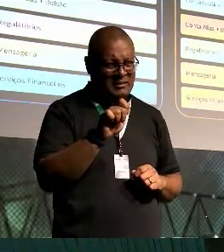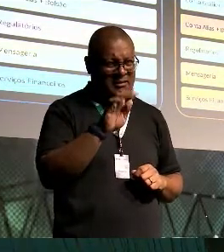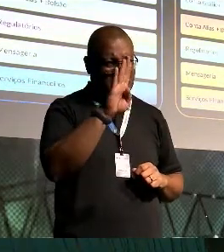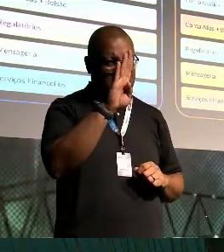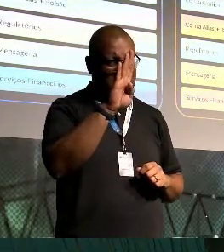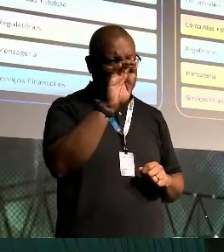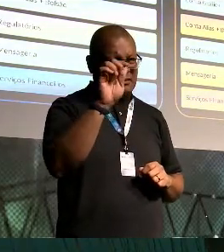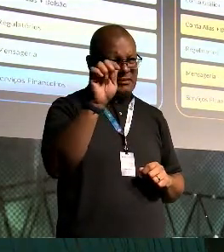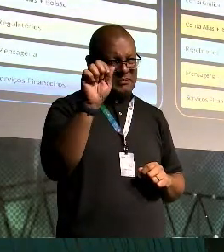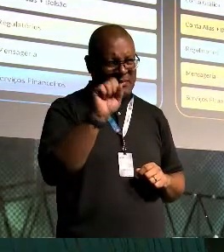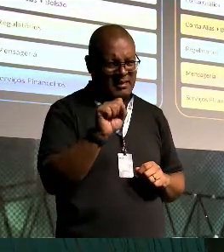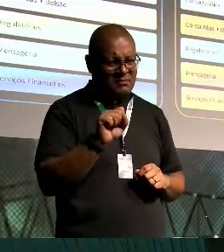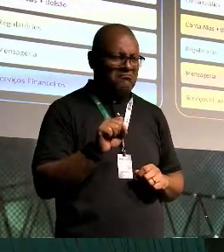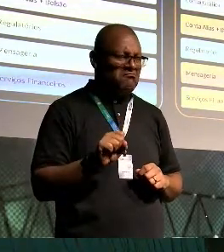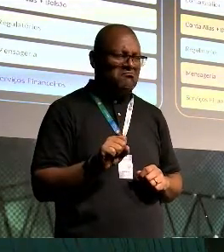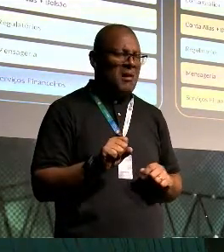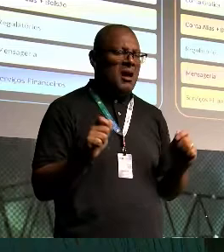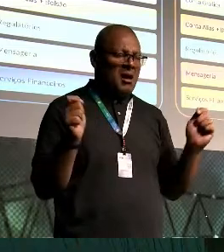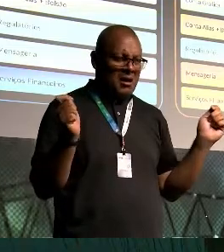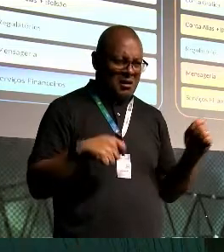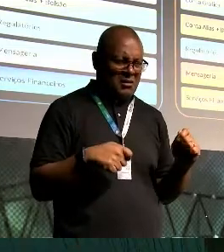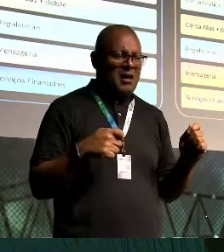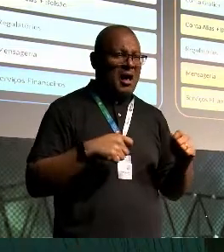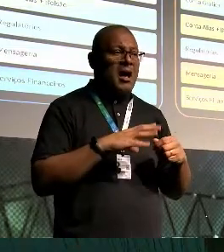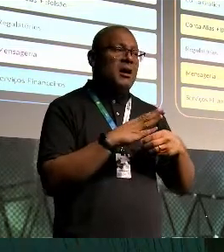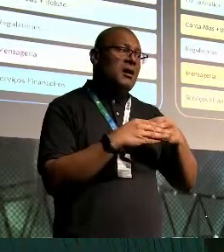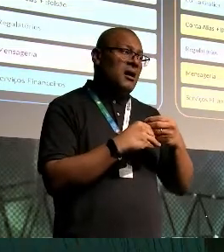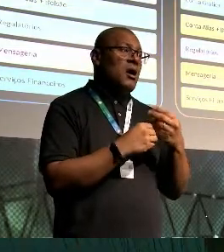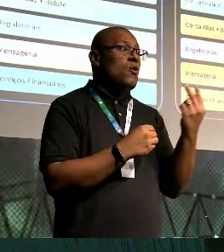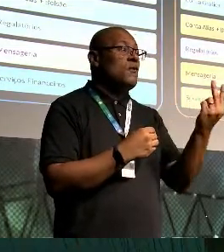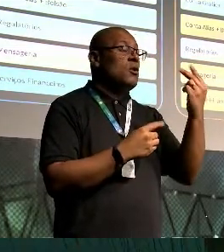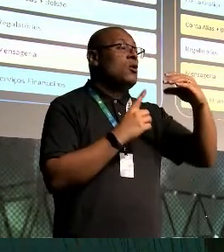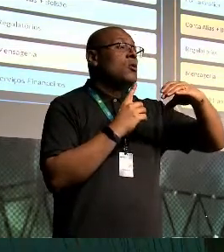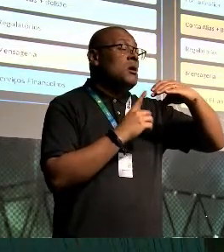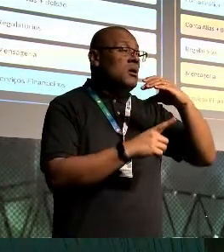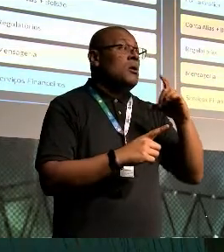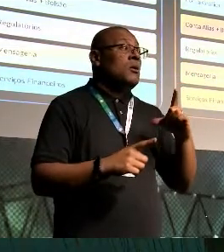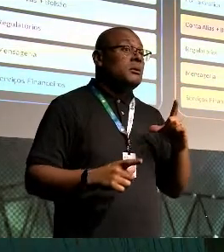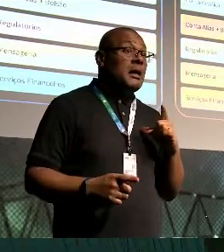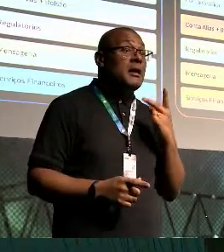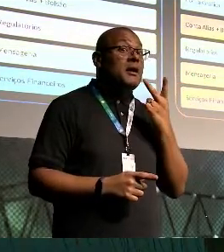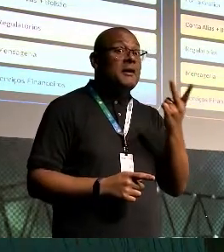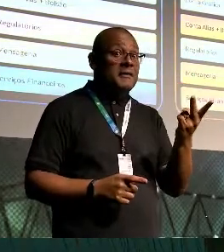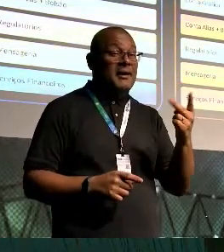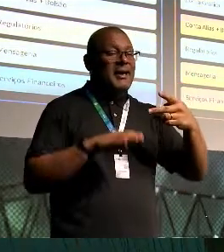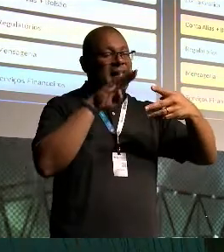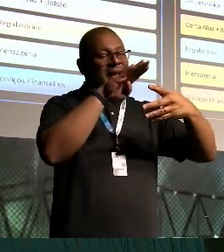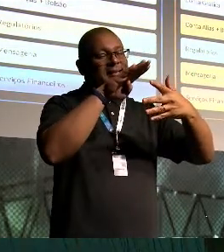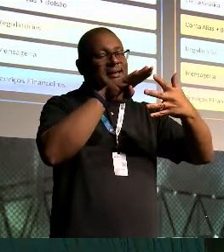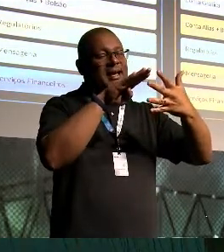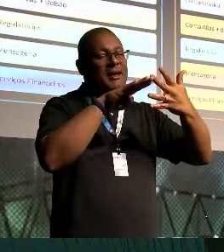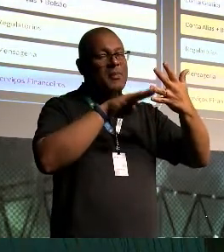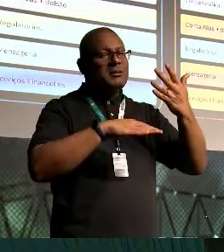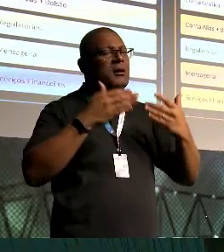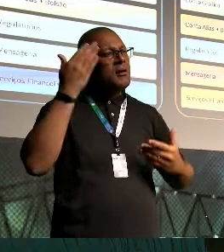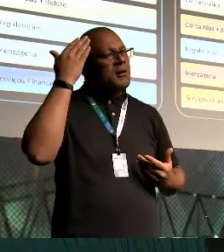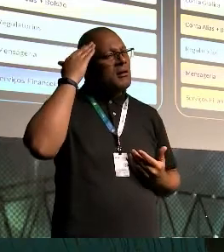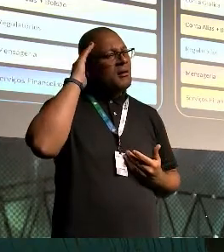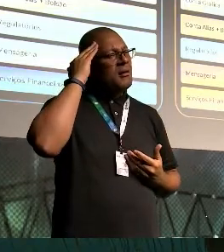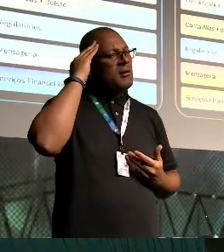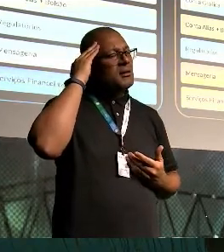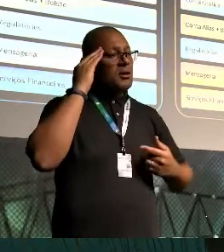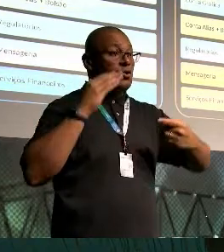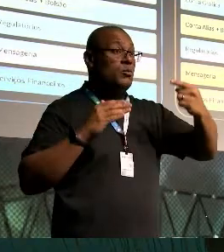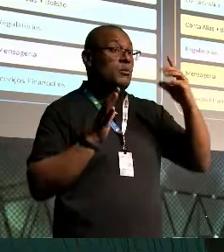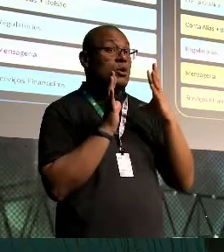A gente tem alguns modelos de como a gente consegue ativar valor para algum cliente, quando a gente olha aqui para essas camadas e entende que no